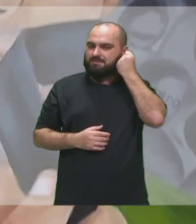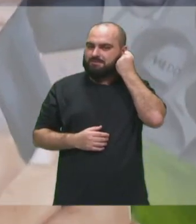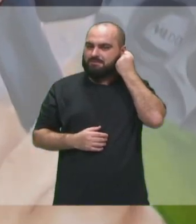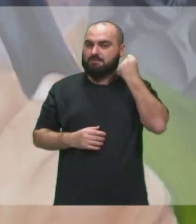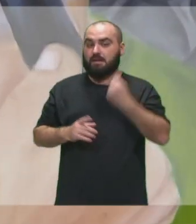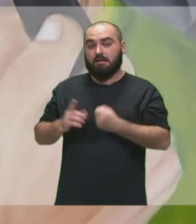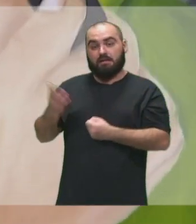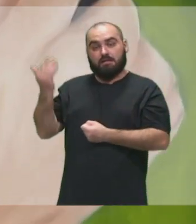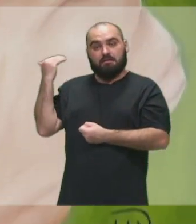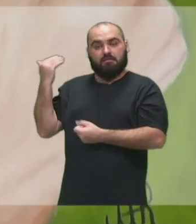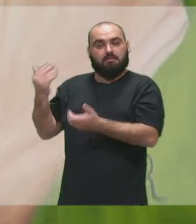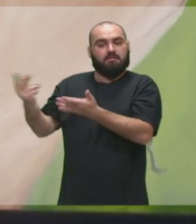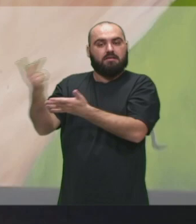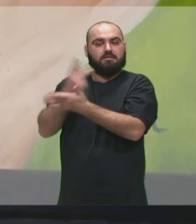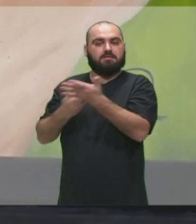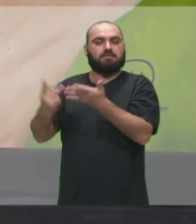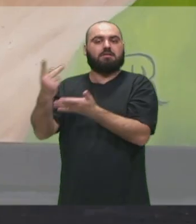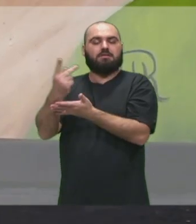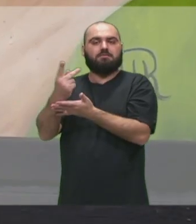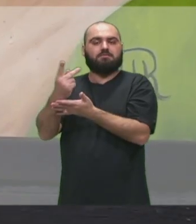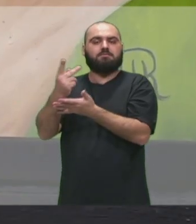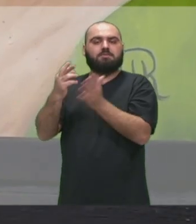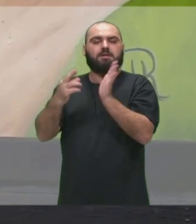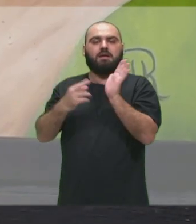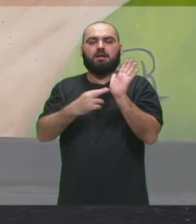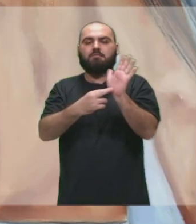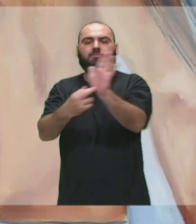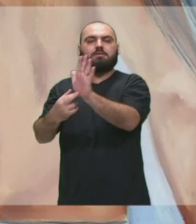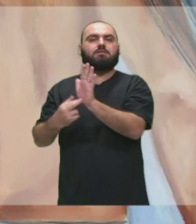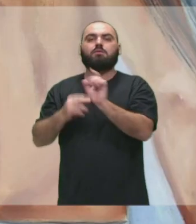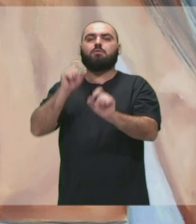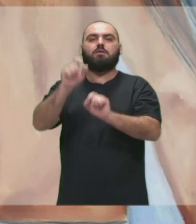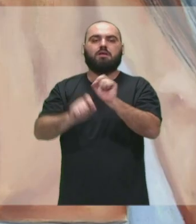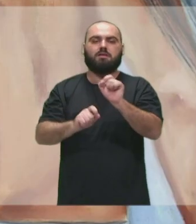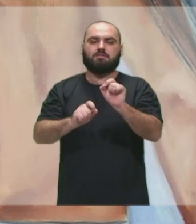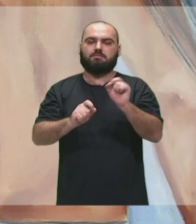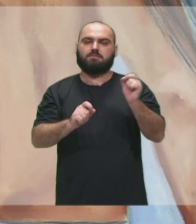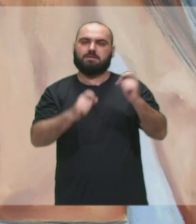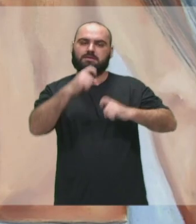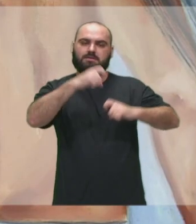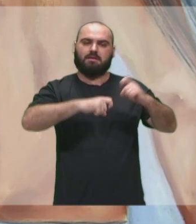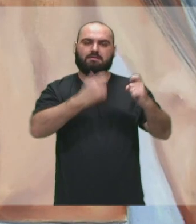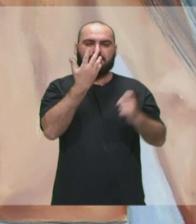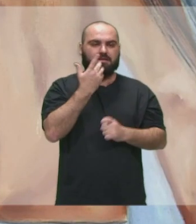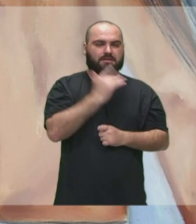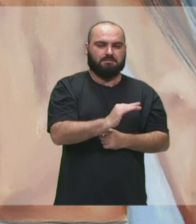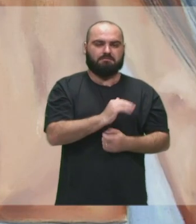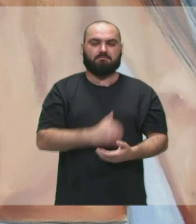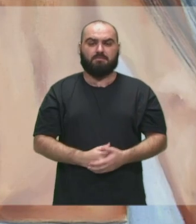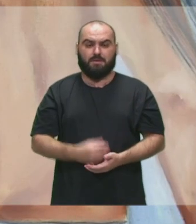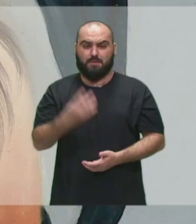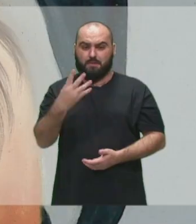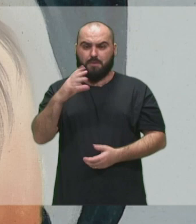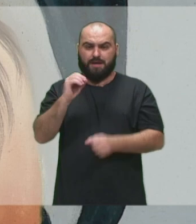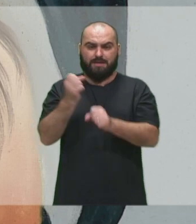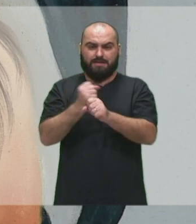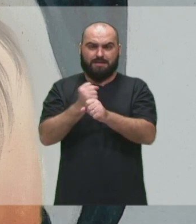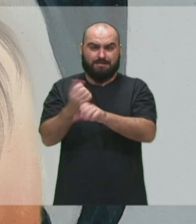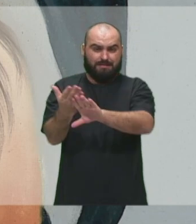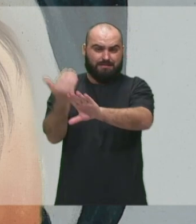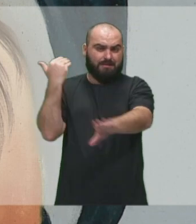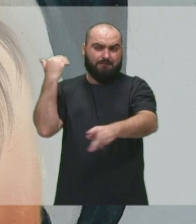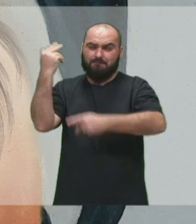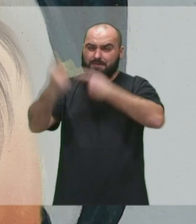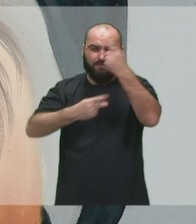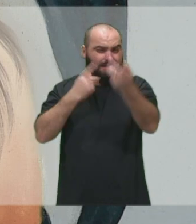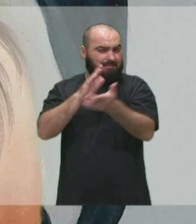aquela obra ali retrata a parte da pedofilia. Há 40 anos atrás, a gente não se falava muito sobre sexualidade,